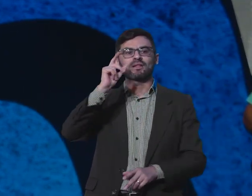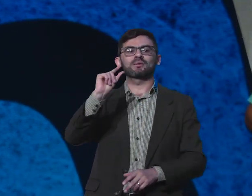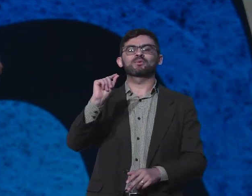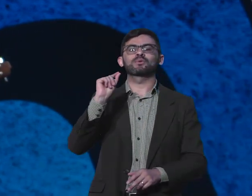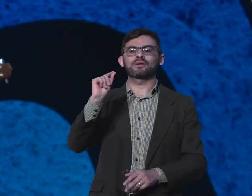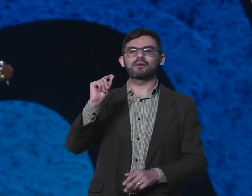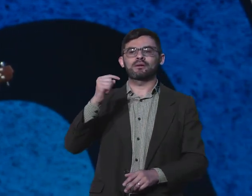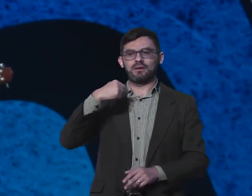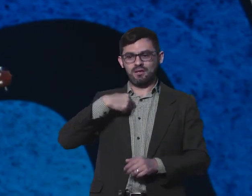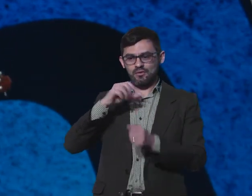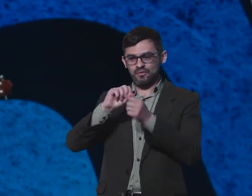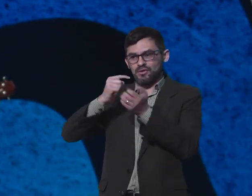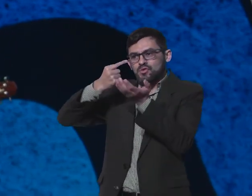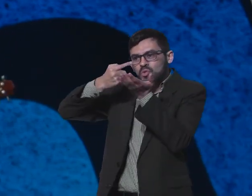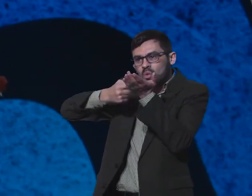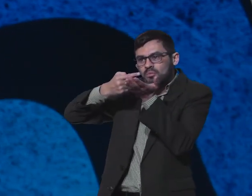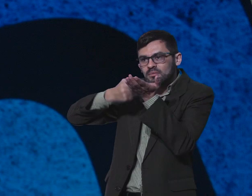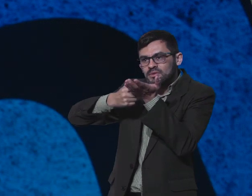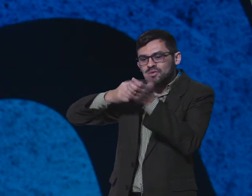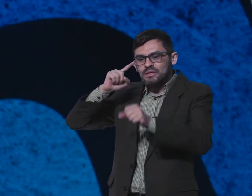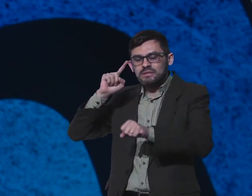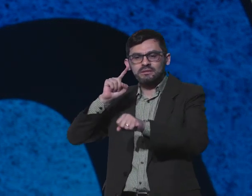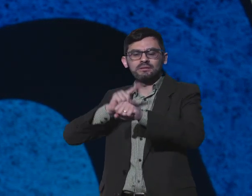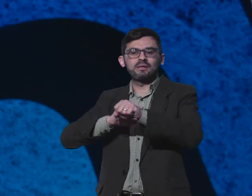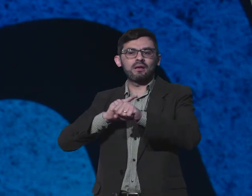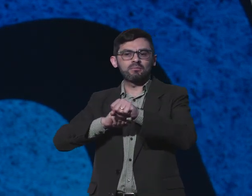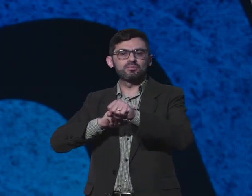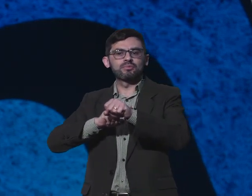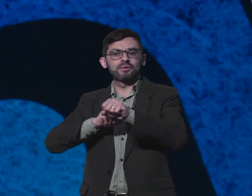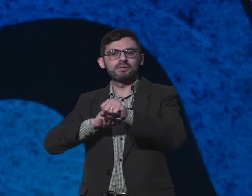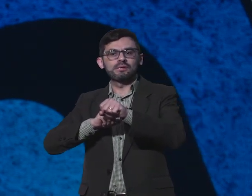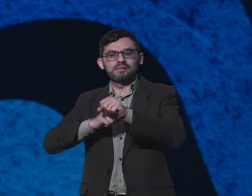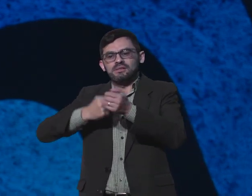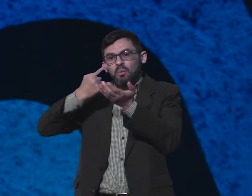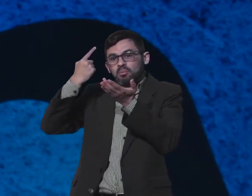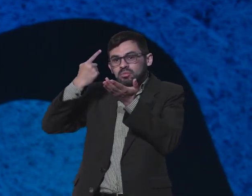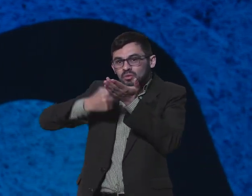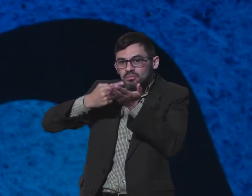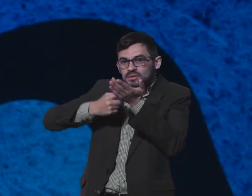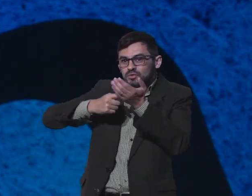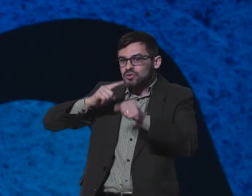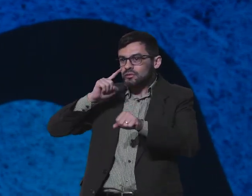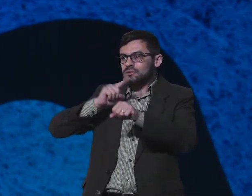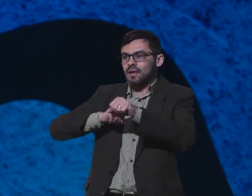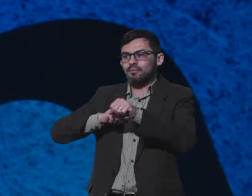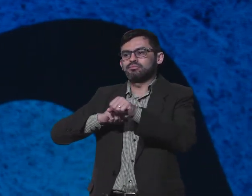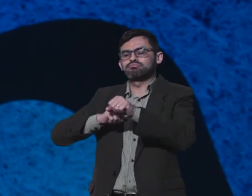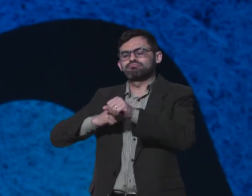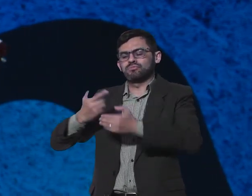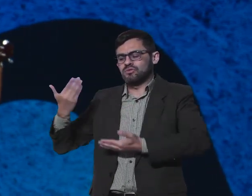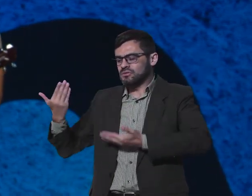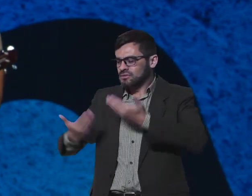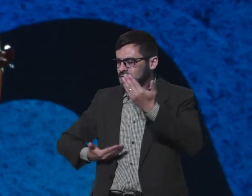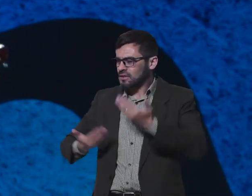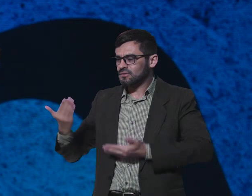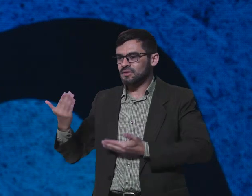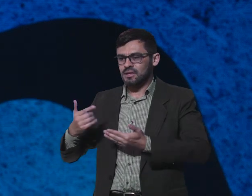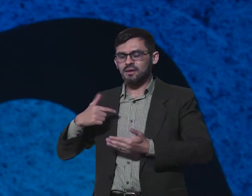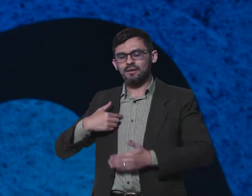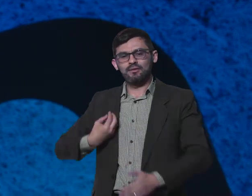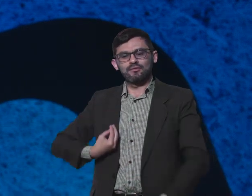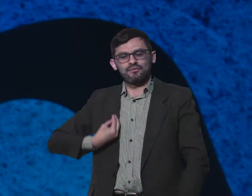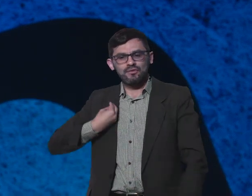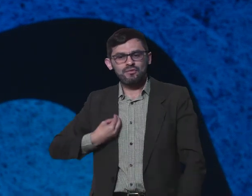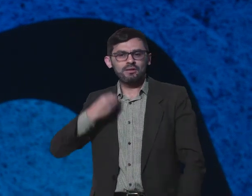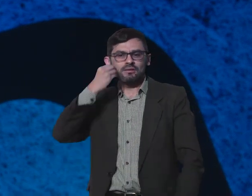eu fiz um compromisso de tempo, e esse compromisso que eu fiz de tempo, de dedicação, eu estou vivendo